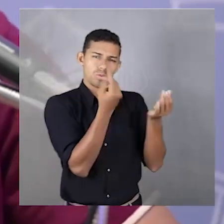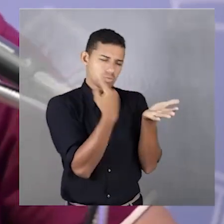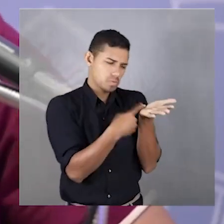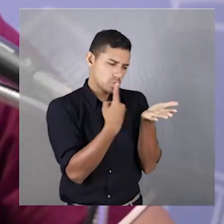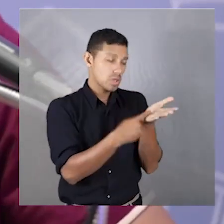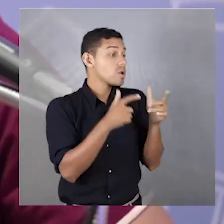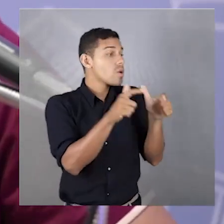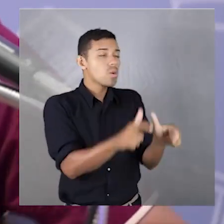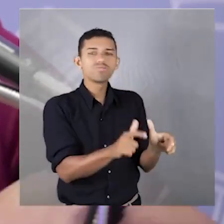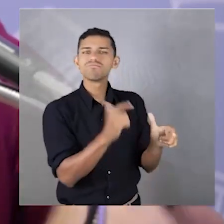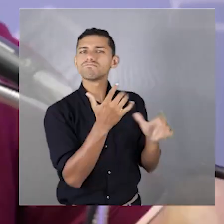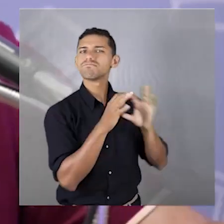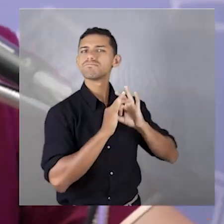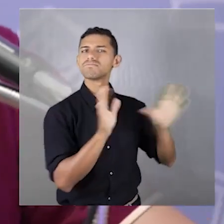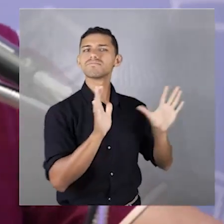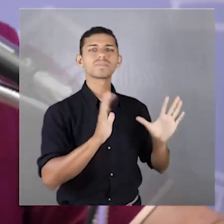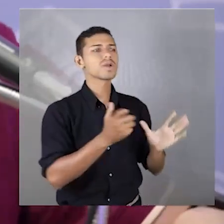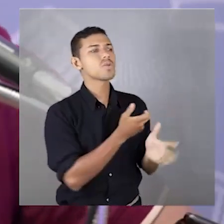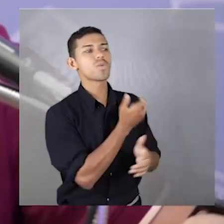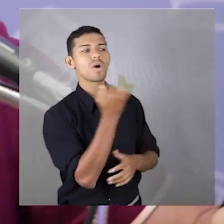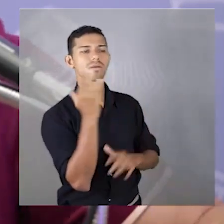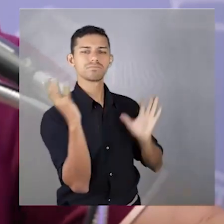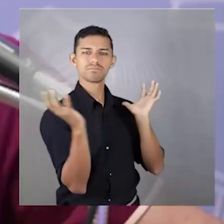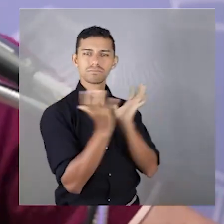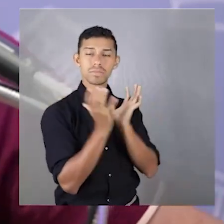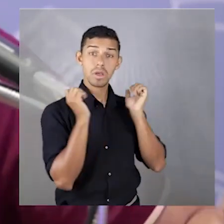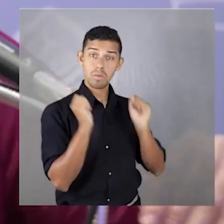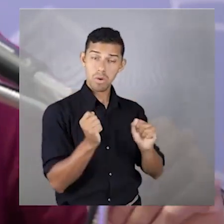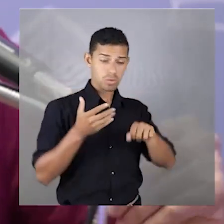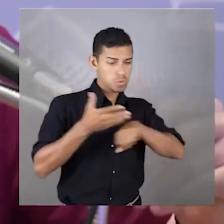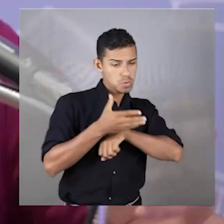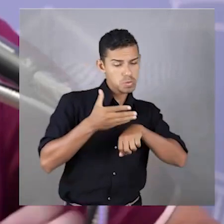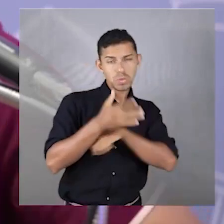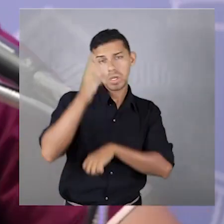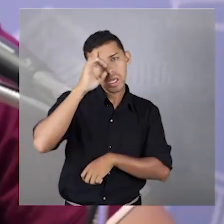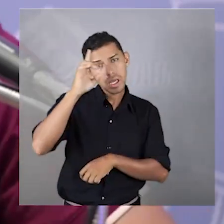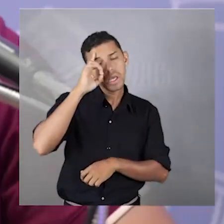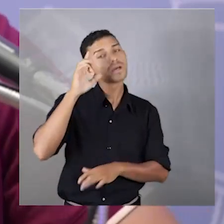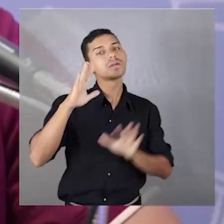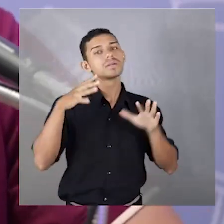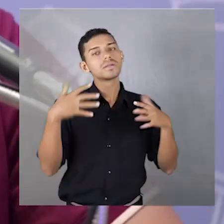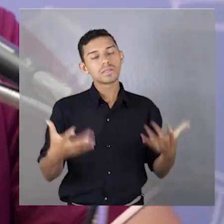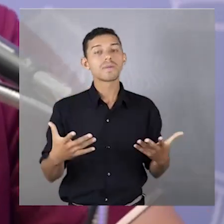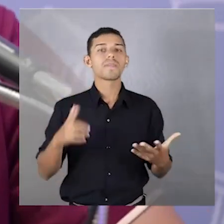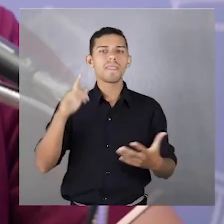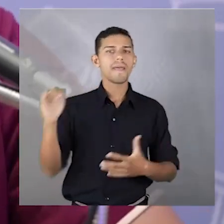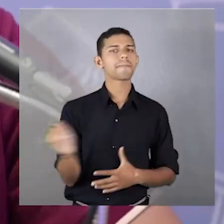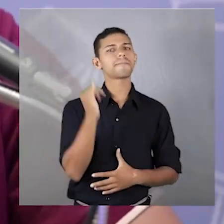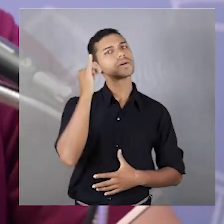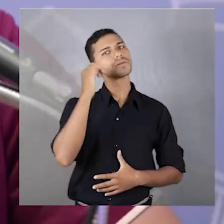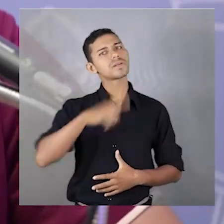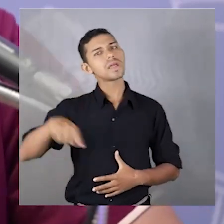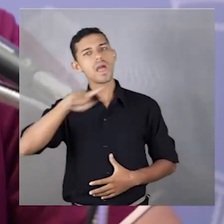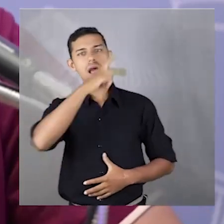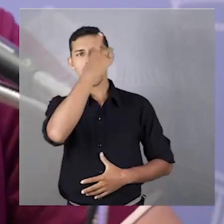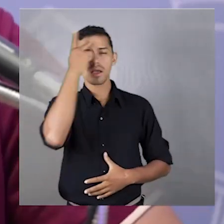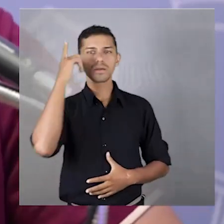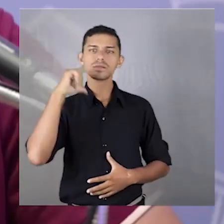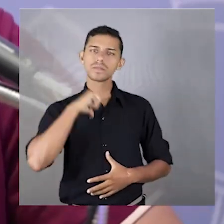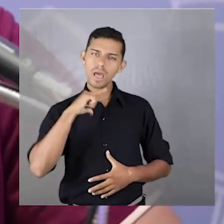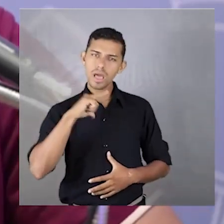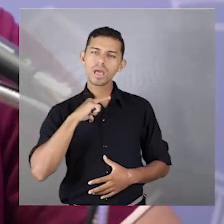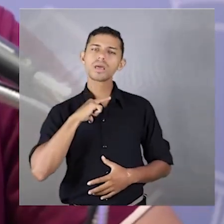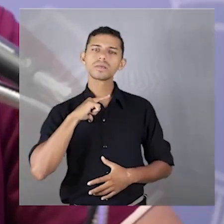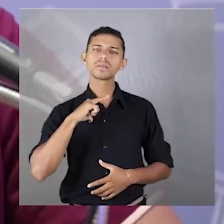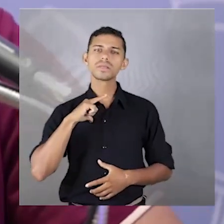qual o espaço disponível, quantas equipes podem participar no mesmo dia, entendeu? Então, é importante que as pessoas tenham